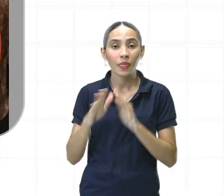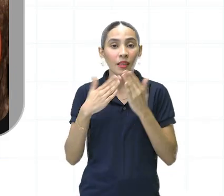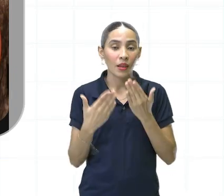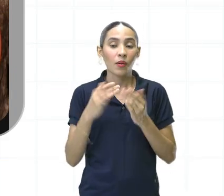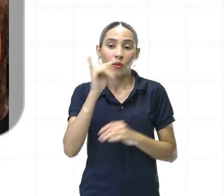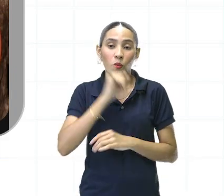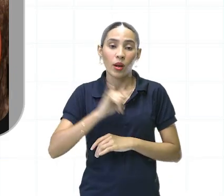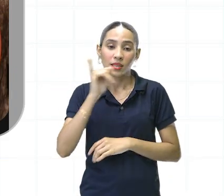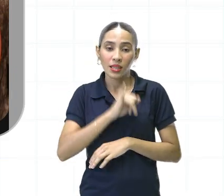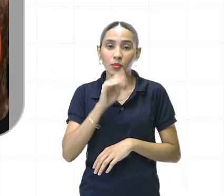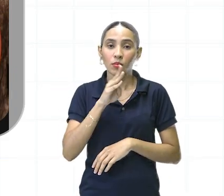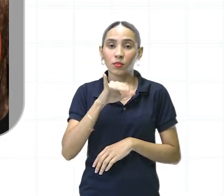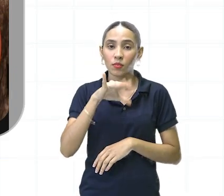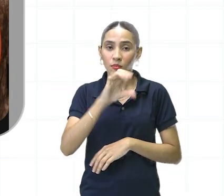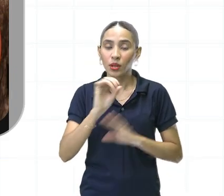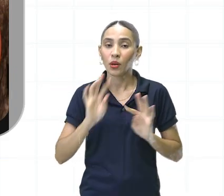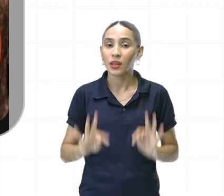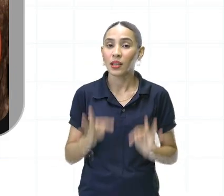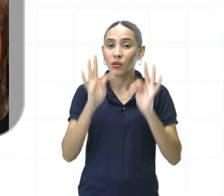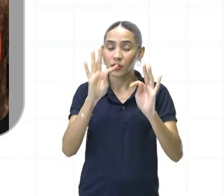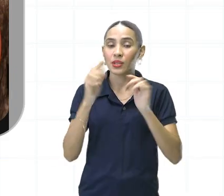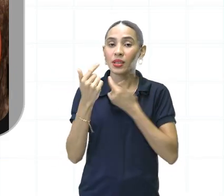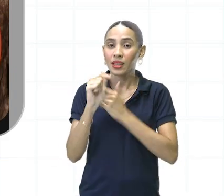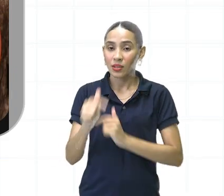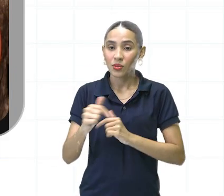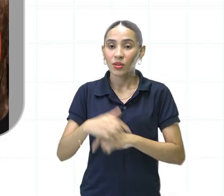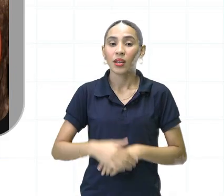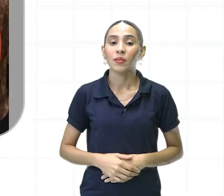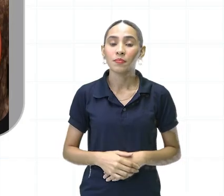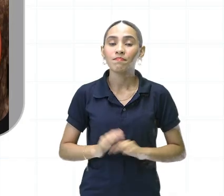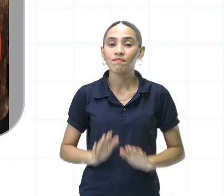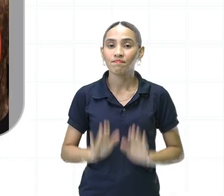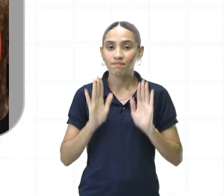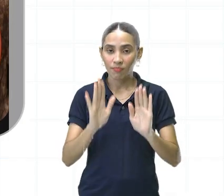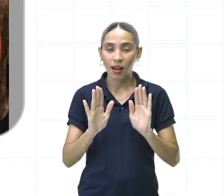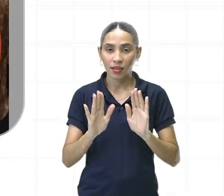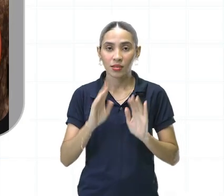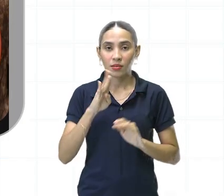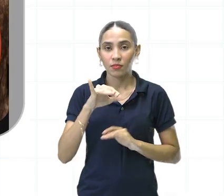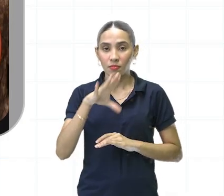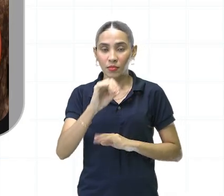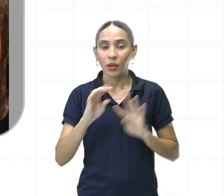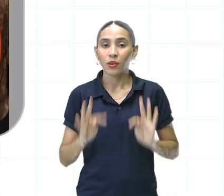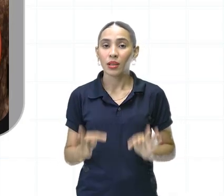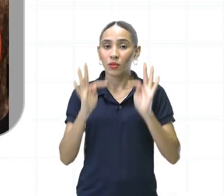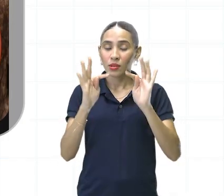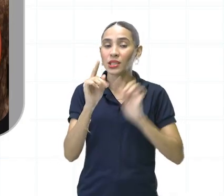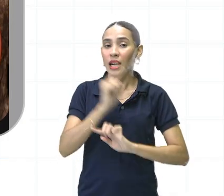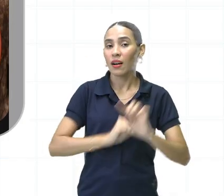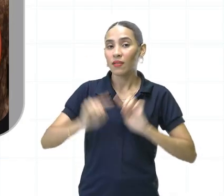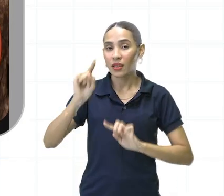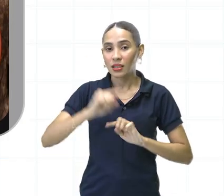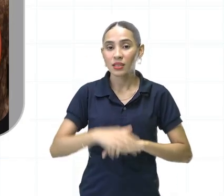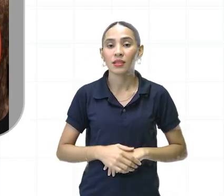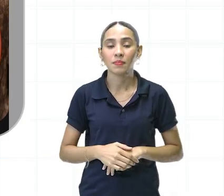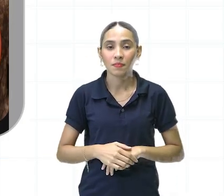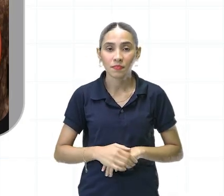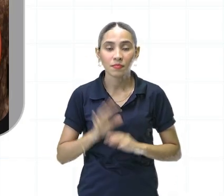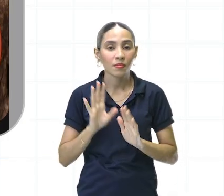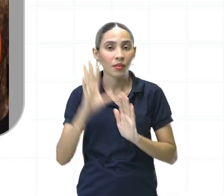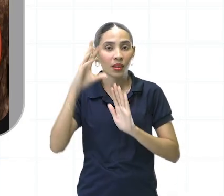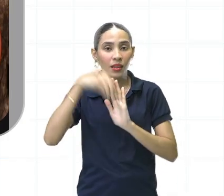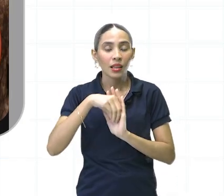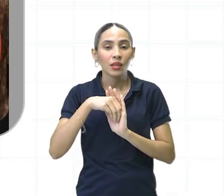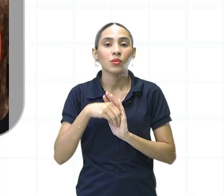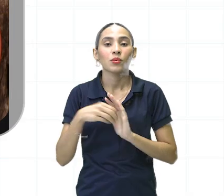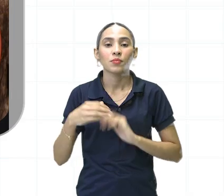foi um exemplo da biotecnologia tradicional. Mas a biotecnologia, quando ela avança, né, dentro